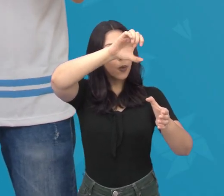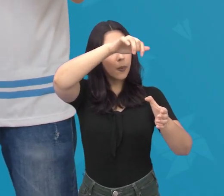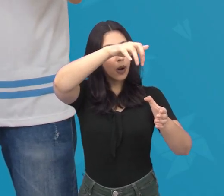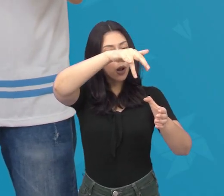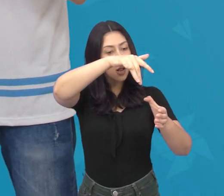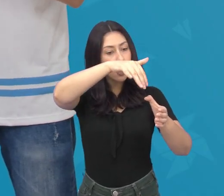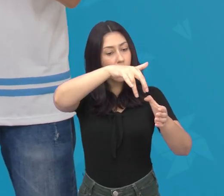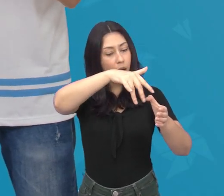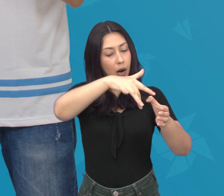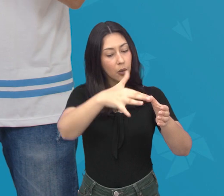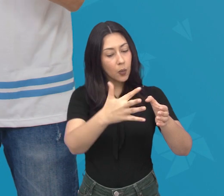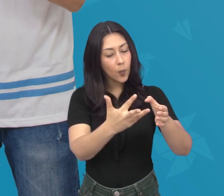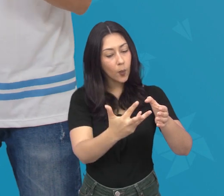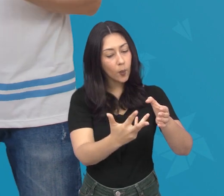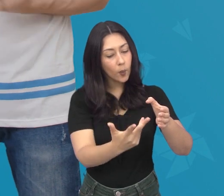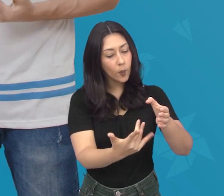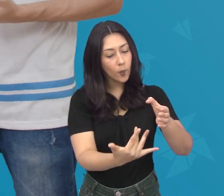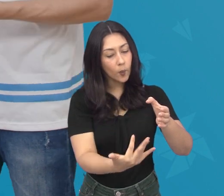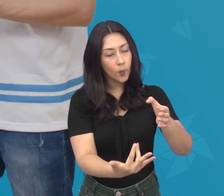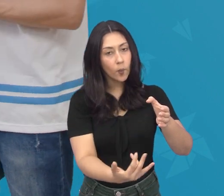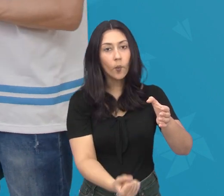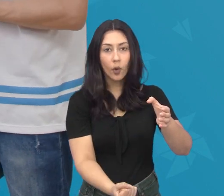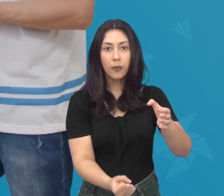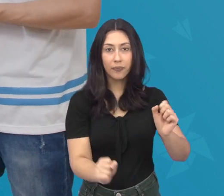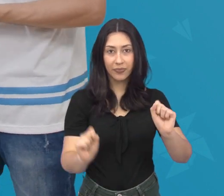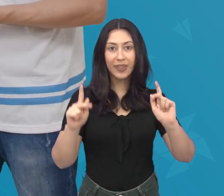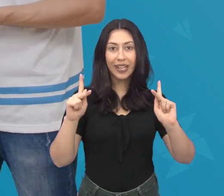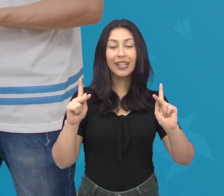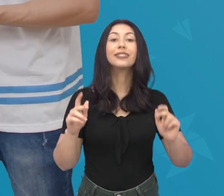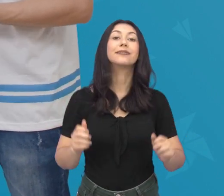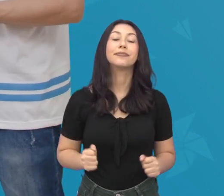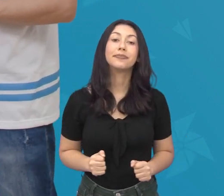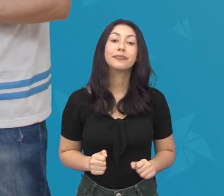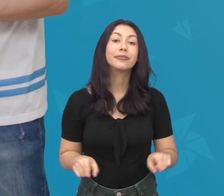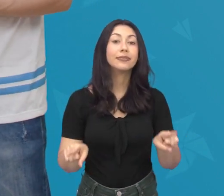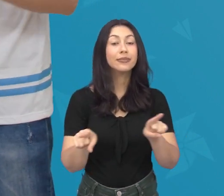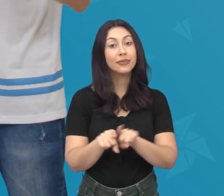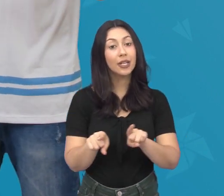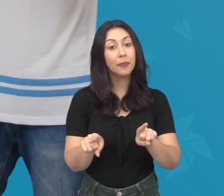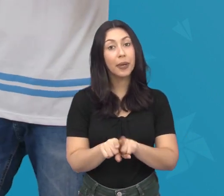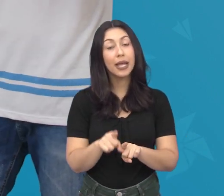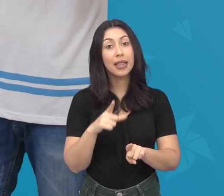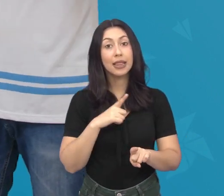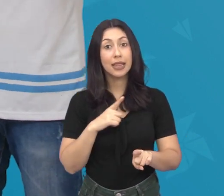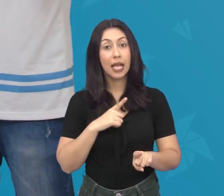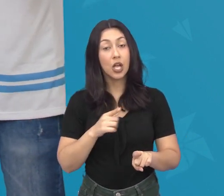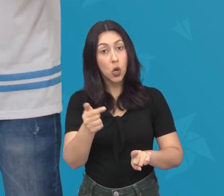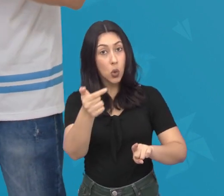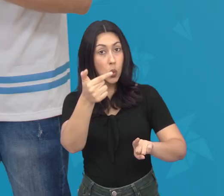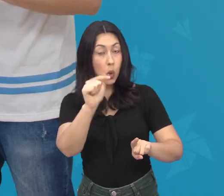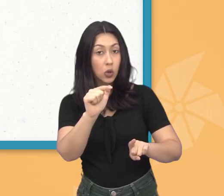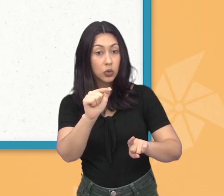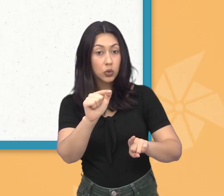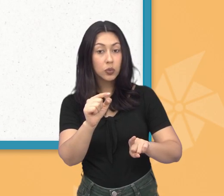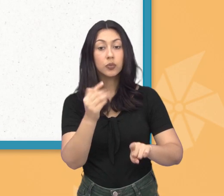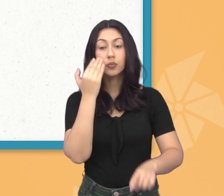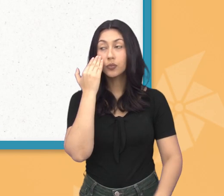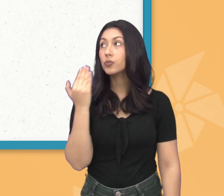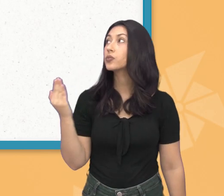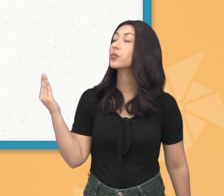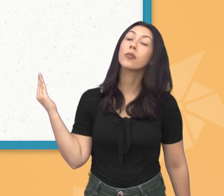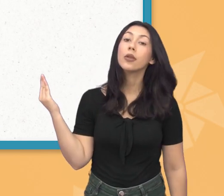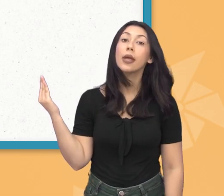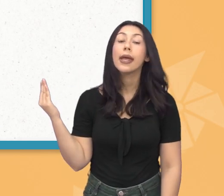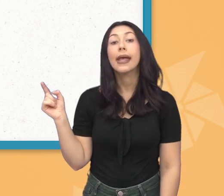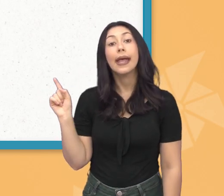passou ali e extraiu o que tinha que extrair do pó do café, tudo bem? Temos também a filtração a vácuo, que ela é feita o quê? Ela é utilizada para